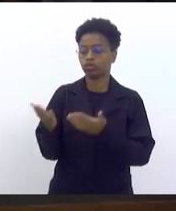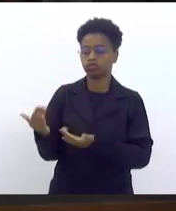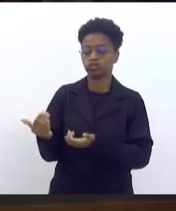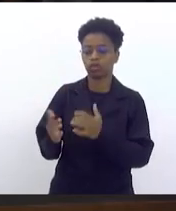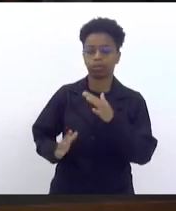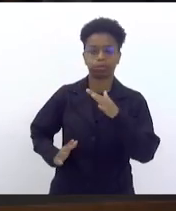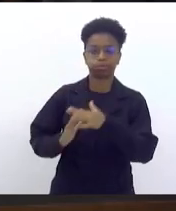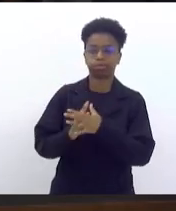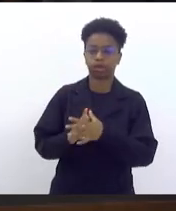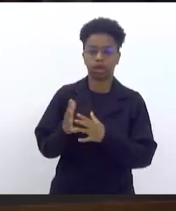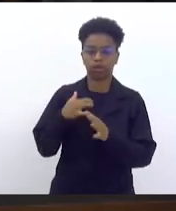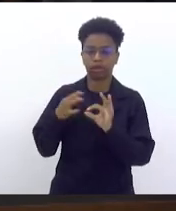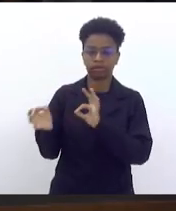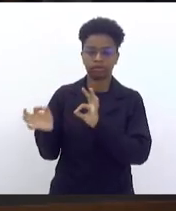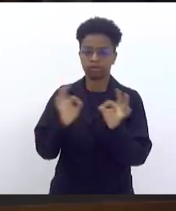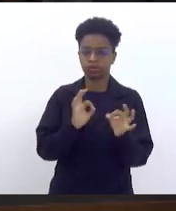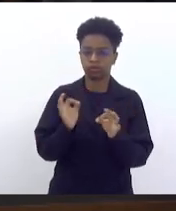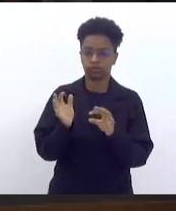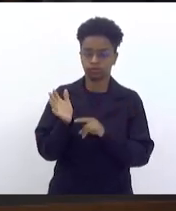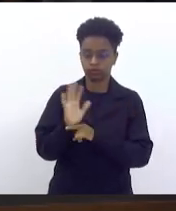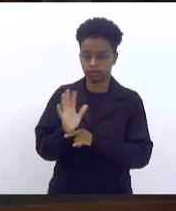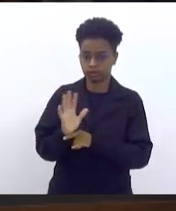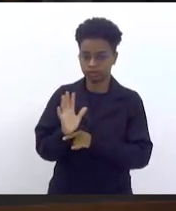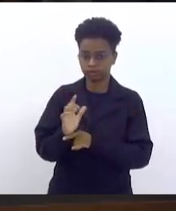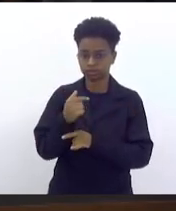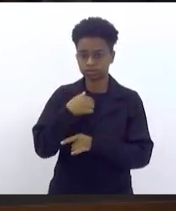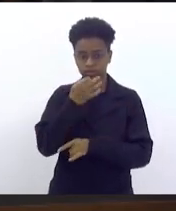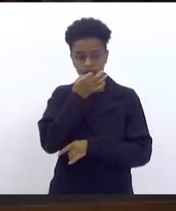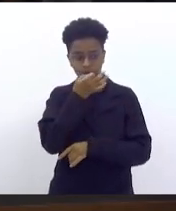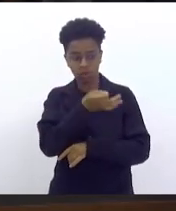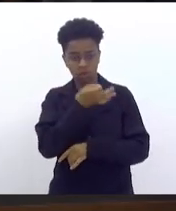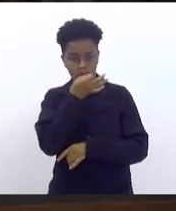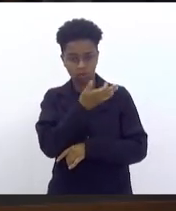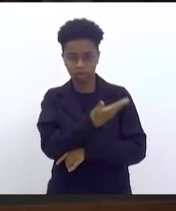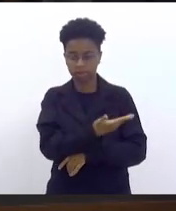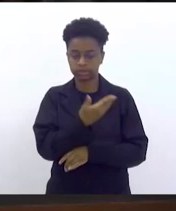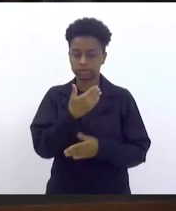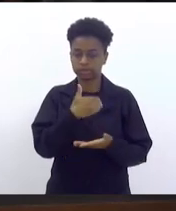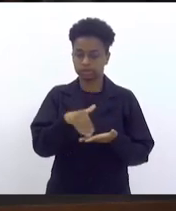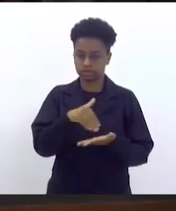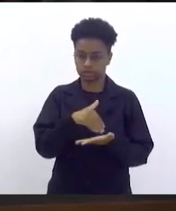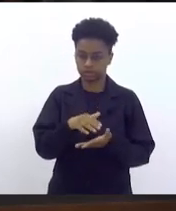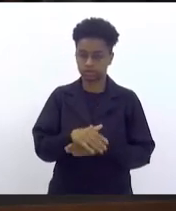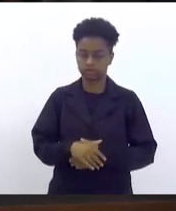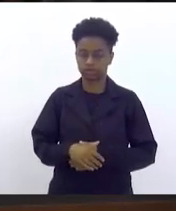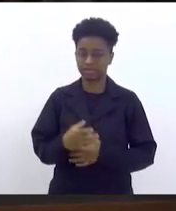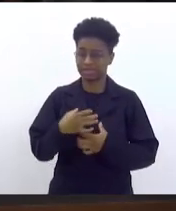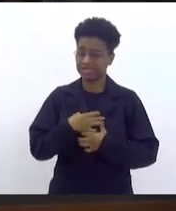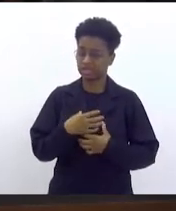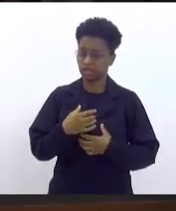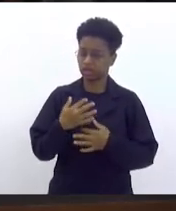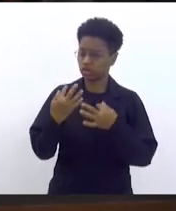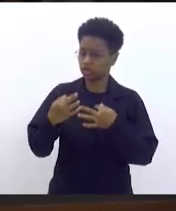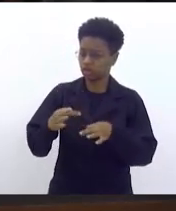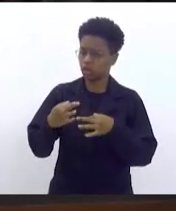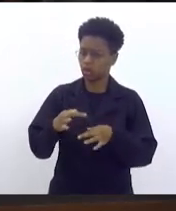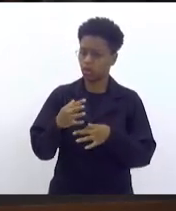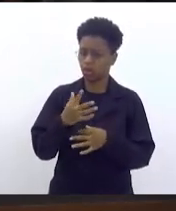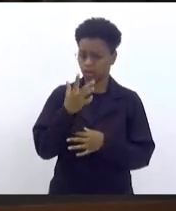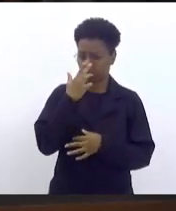quando eu assistia aqui o vídeo eu comentava com a secretária a dor que a gente sente por dentro